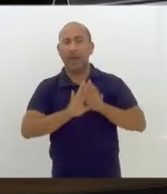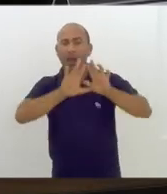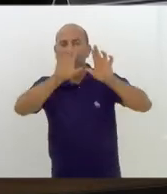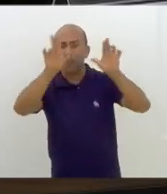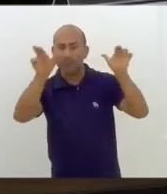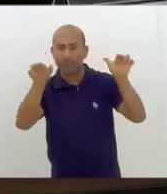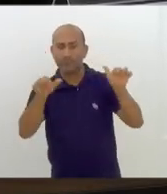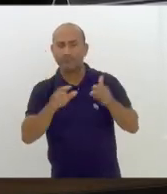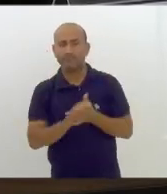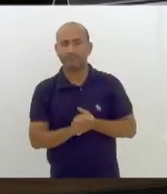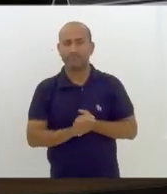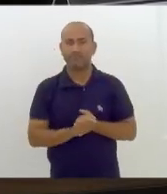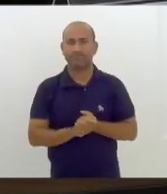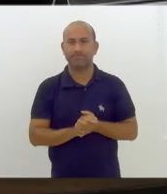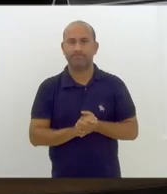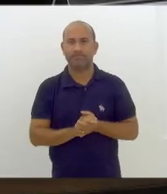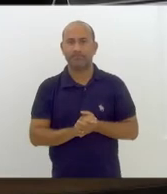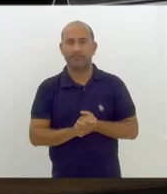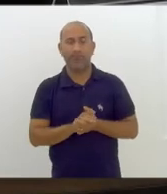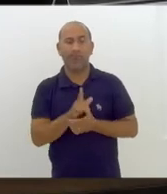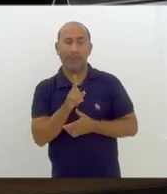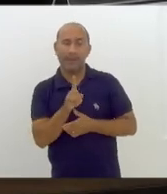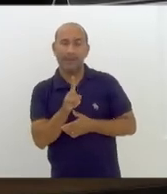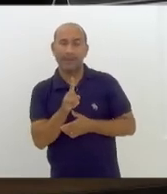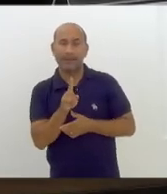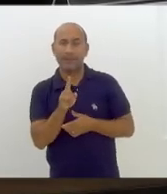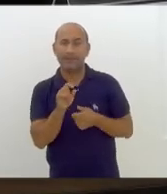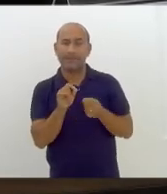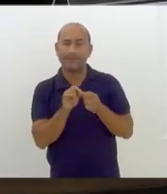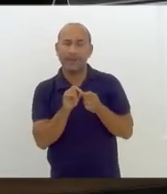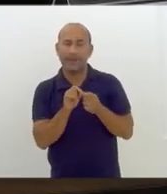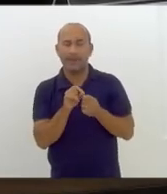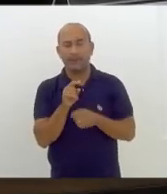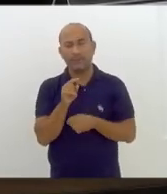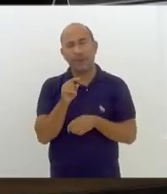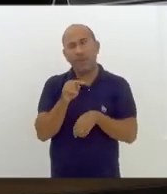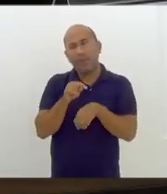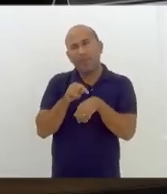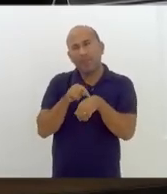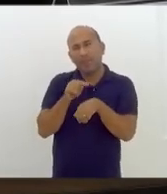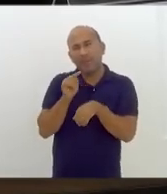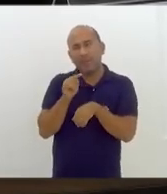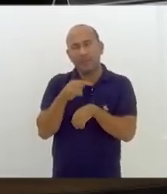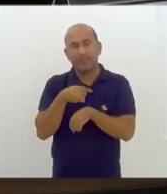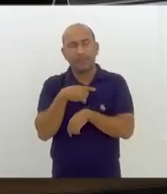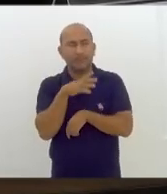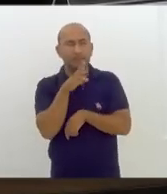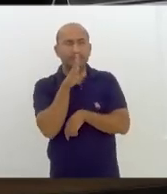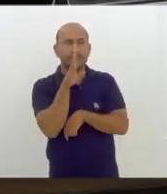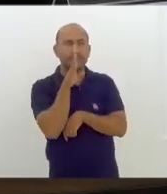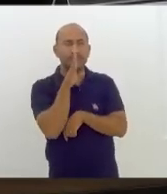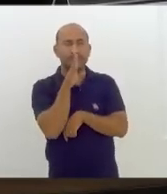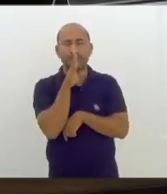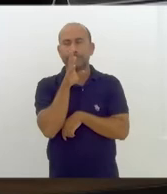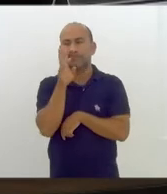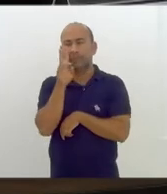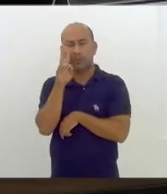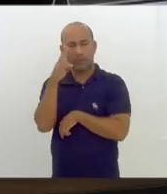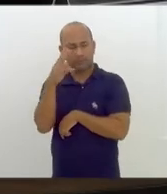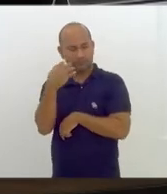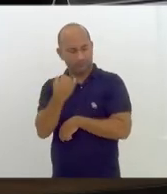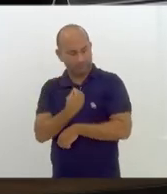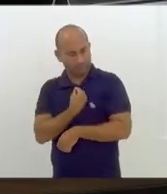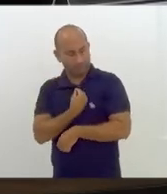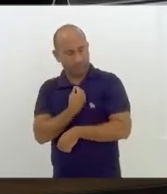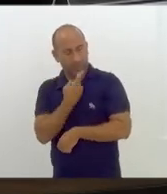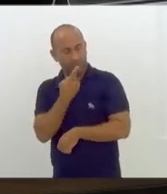assunto. Ele fez alguns segundos de silêncio e aí olhou para mim e falou: